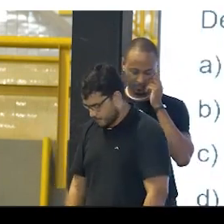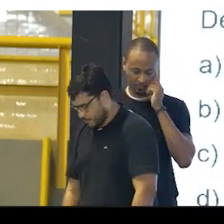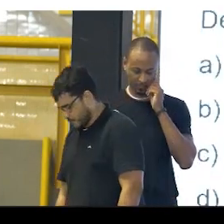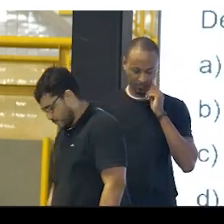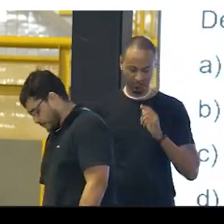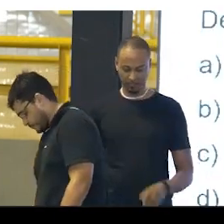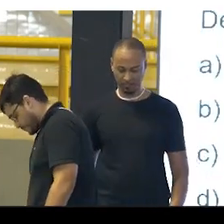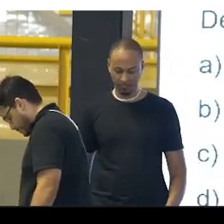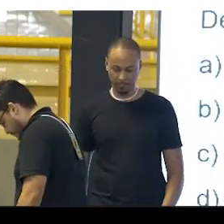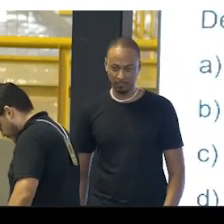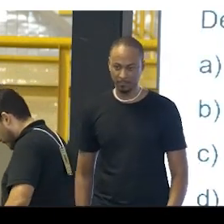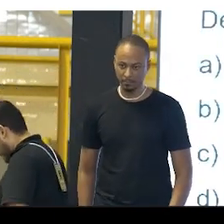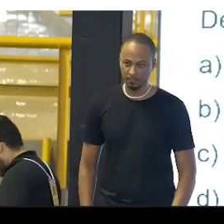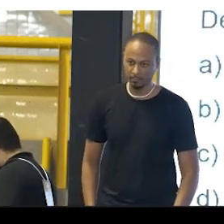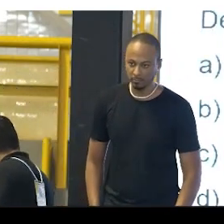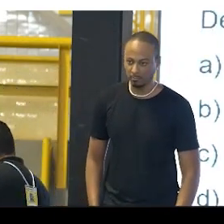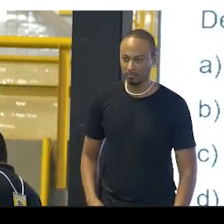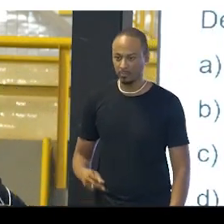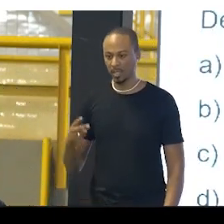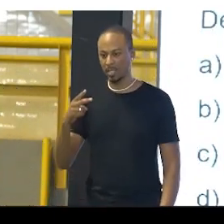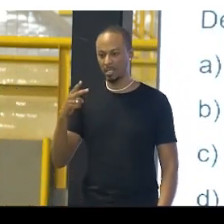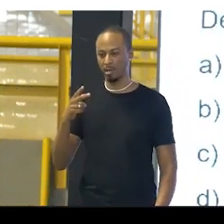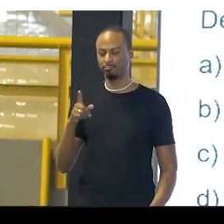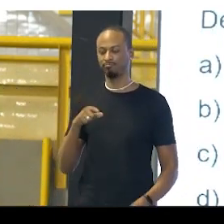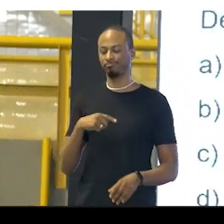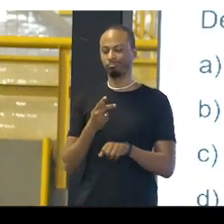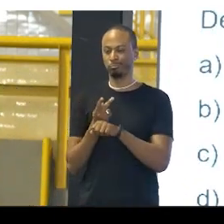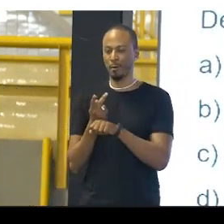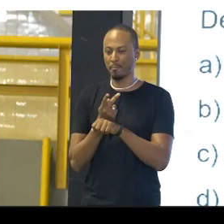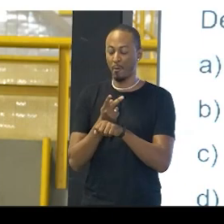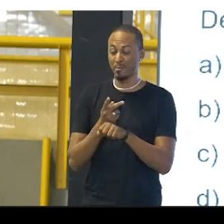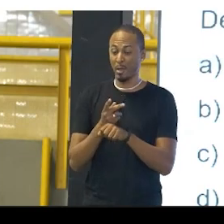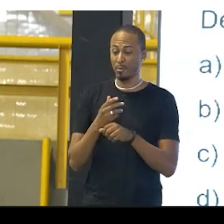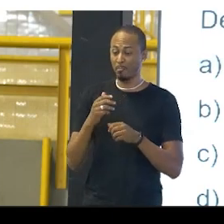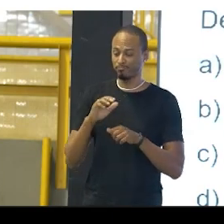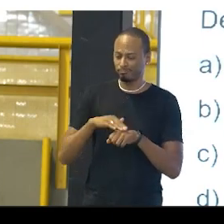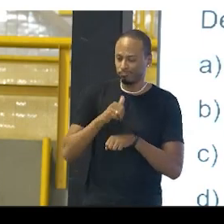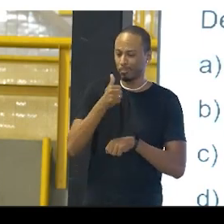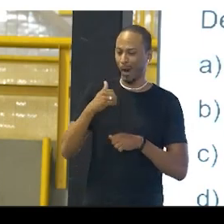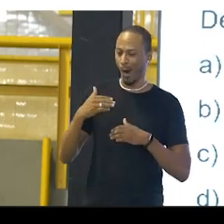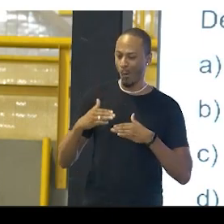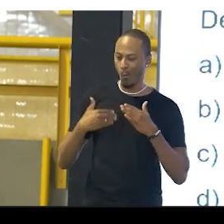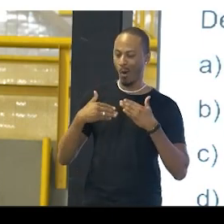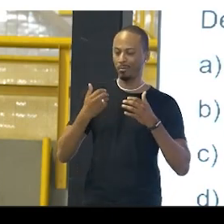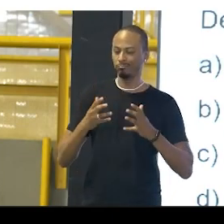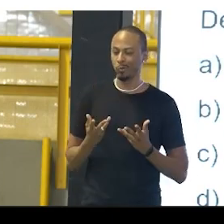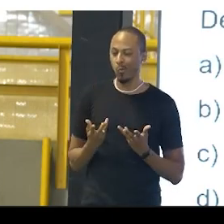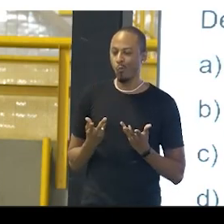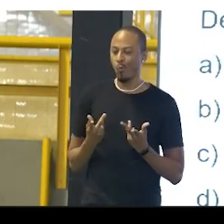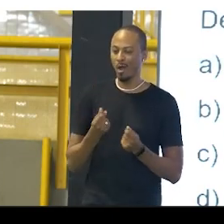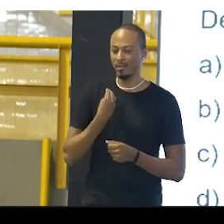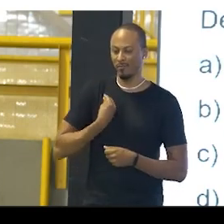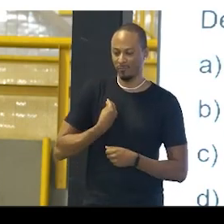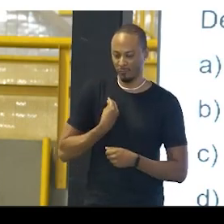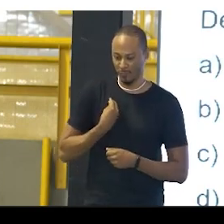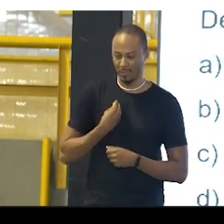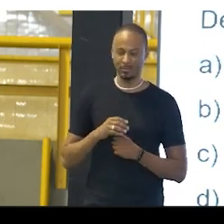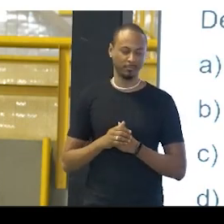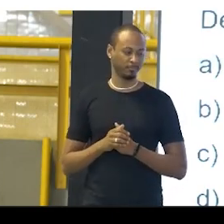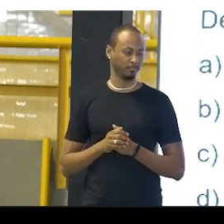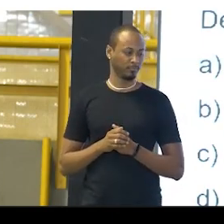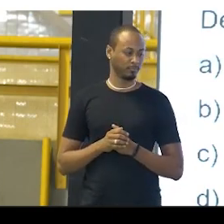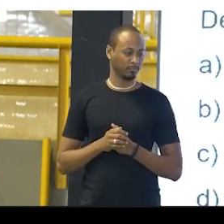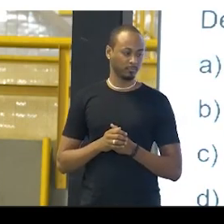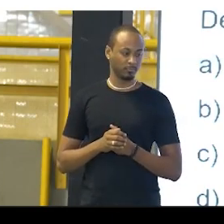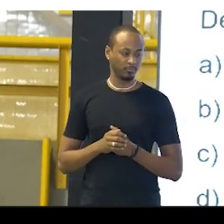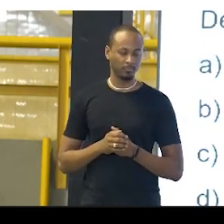pronto. Pela busca por melhor qualidade de vida, com a utilização de sistema de refrigeração, iluminação e aquecimento.